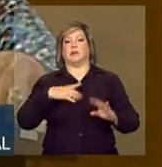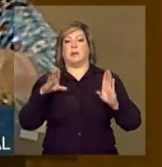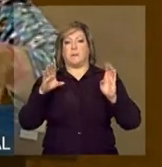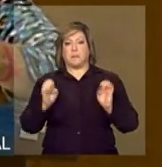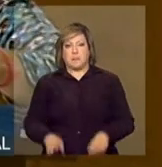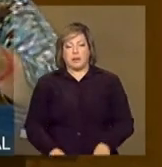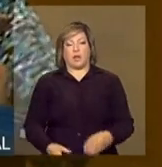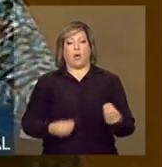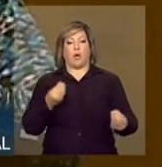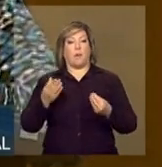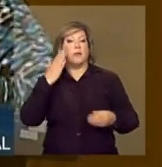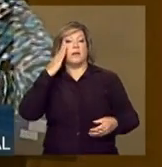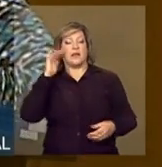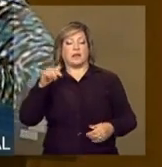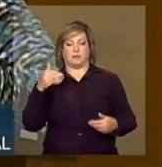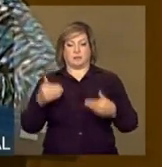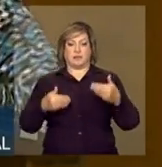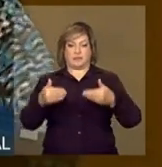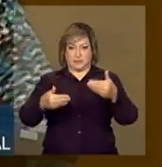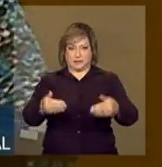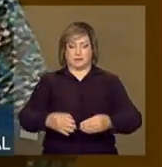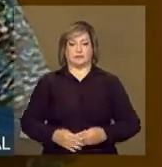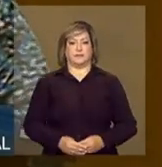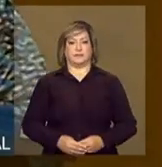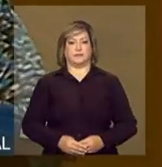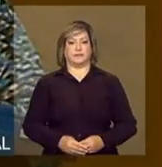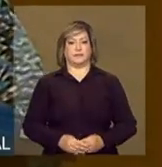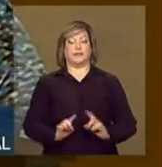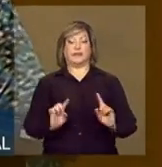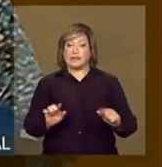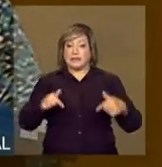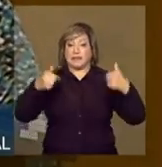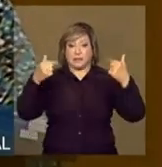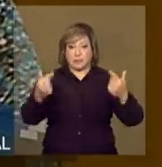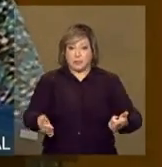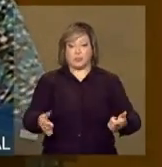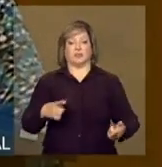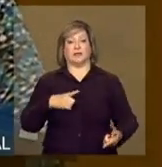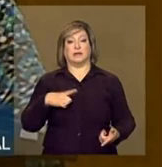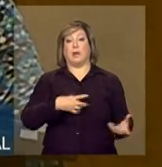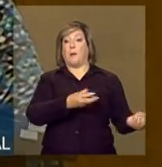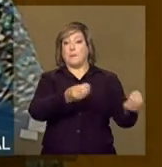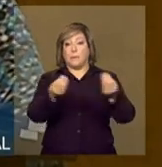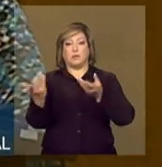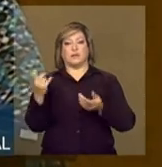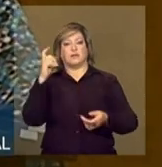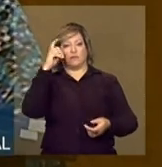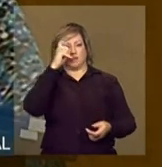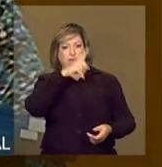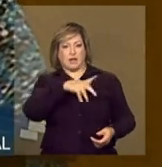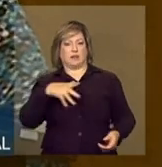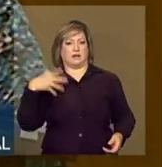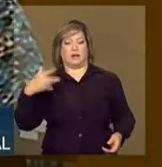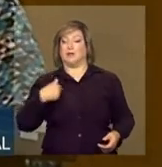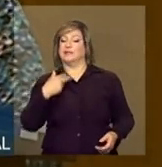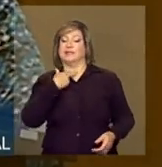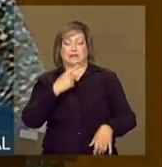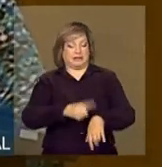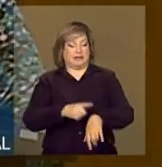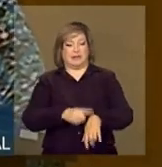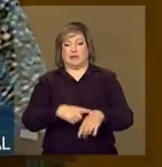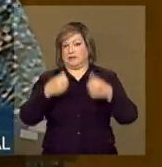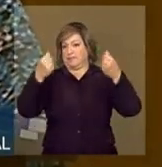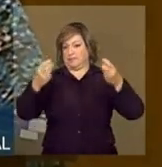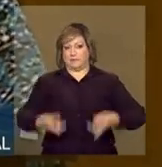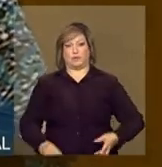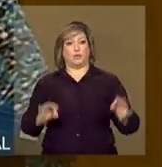mobilização, de compreensão desse processo. Depois, são muitas as dificuldades relatadas, eu não vou ter tempo de falar de muita